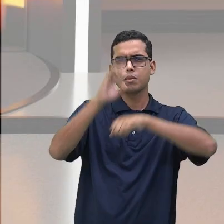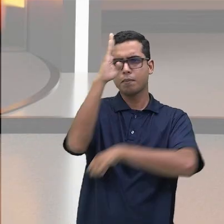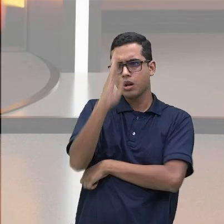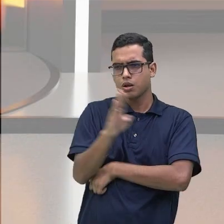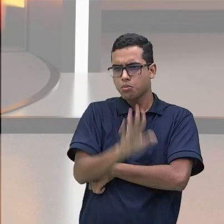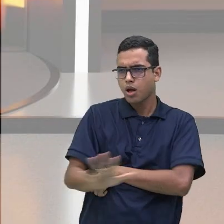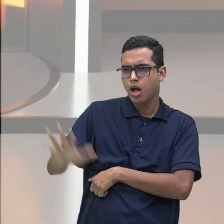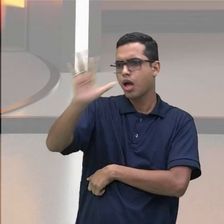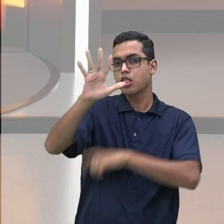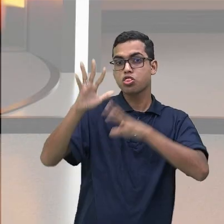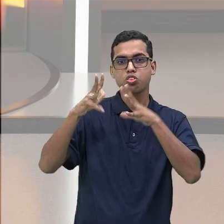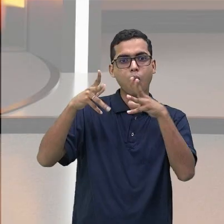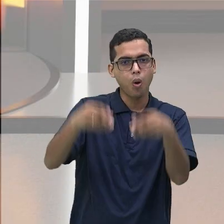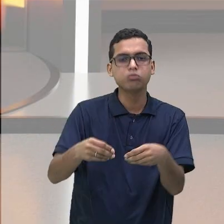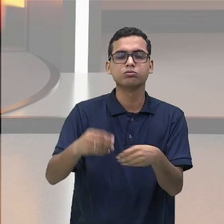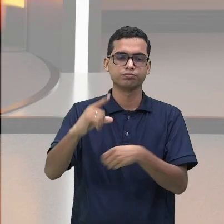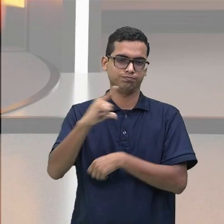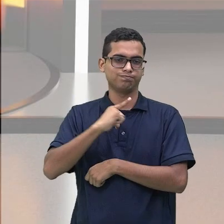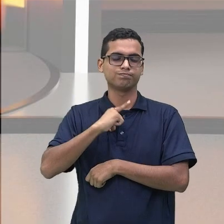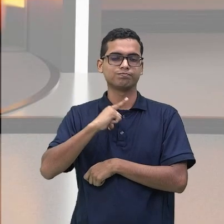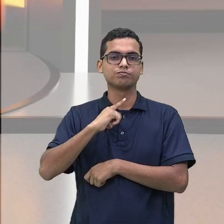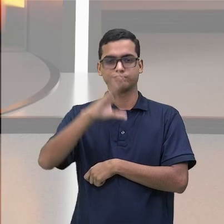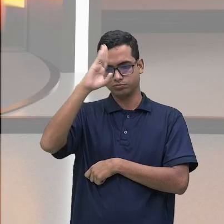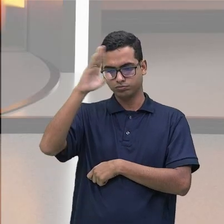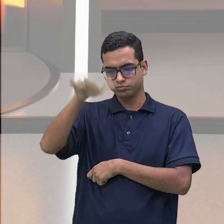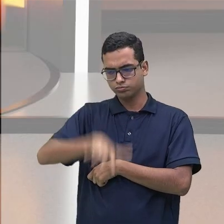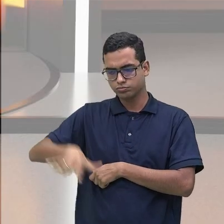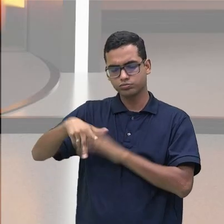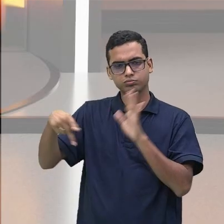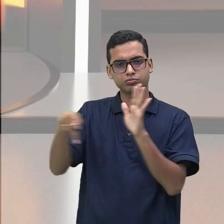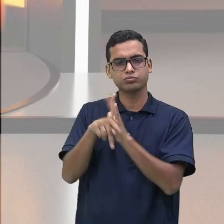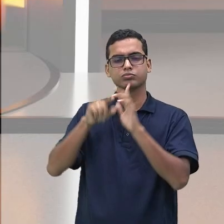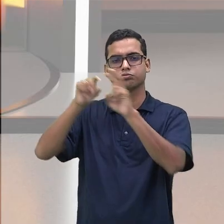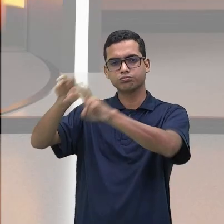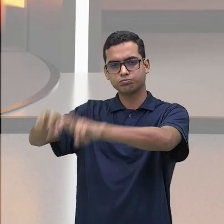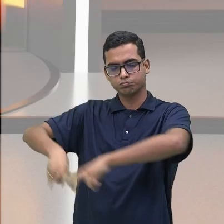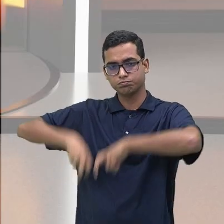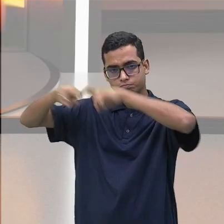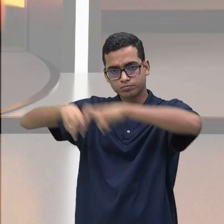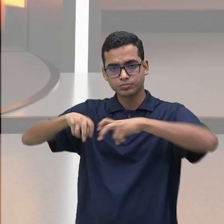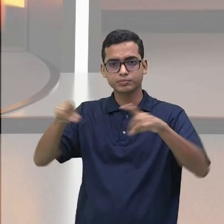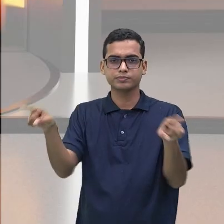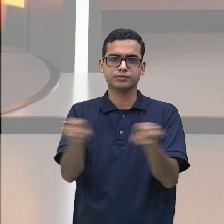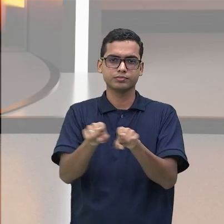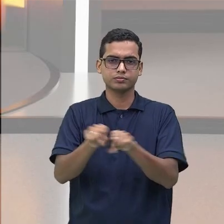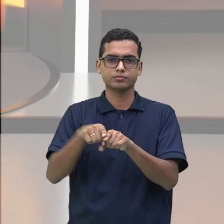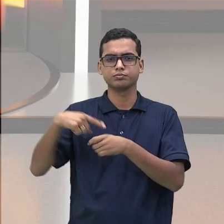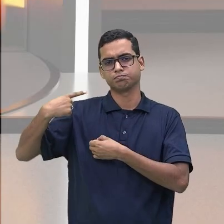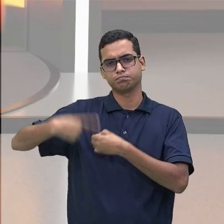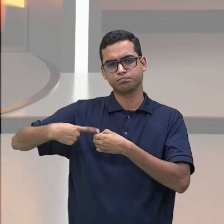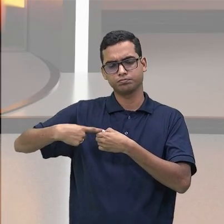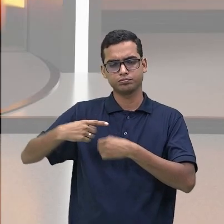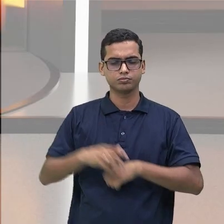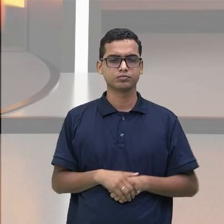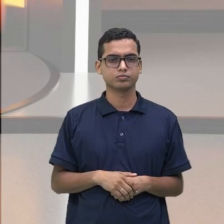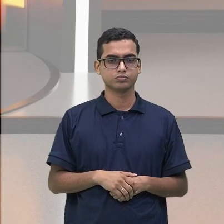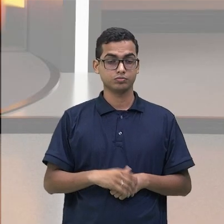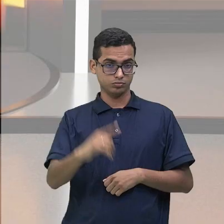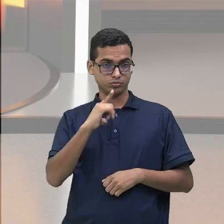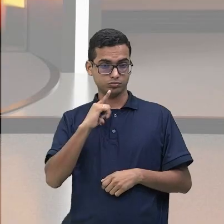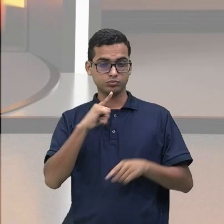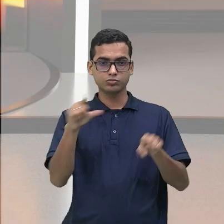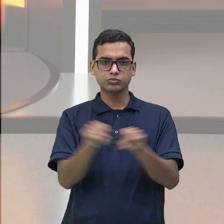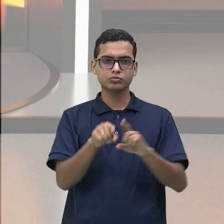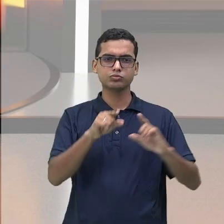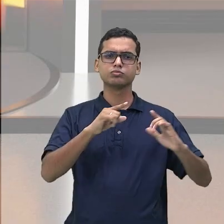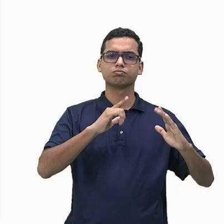áreas rurais. Tá? Então, população indígena, os quilombolas e também os ribeirinhos, né? Onde os ribeirinhos